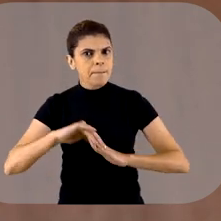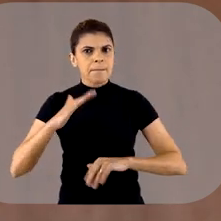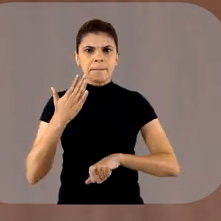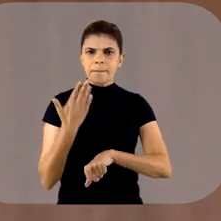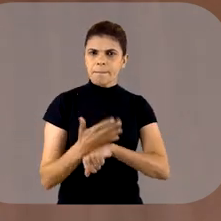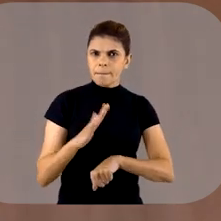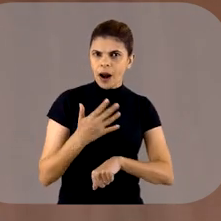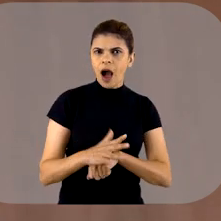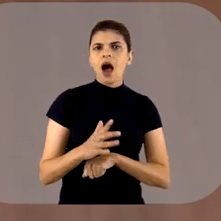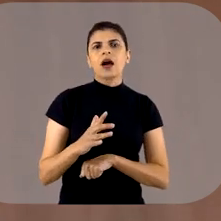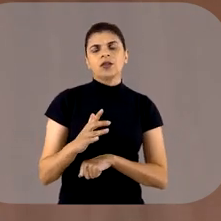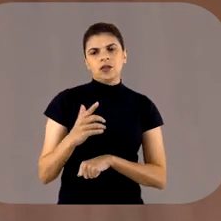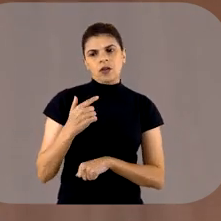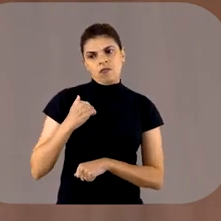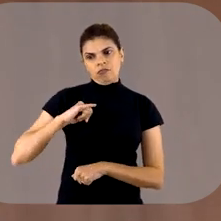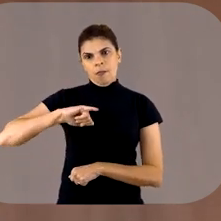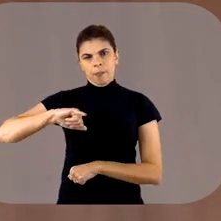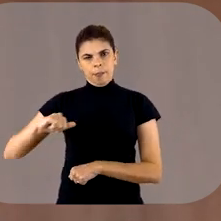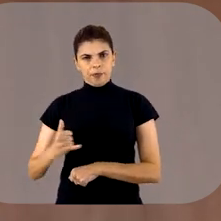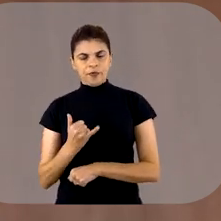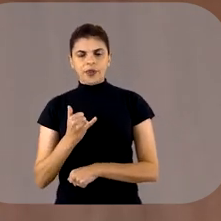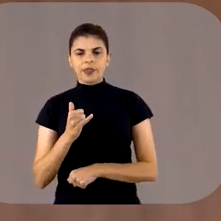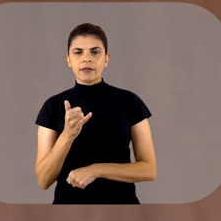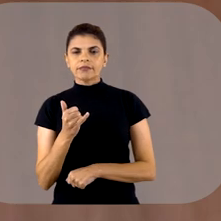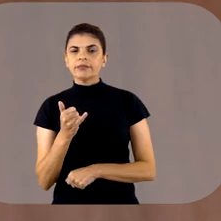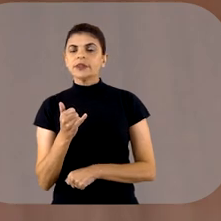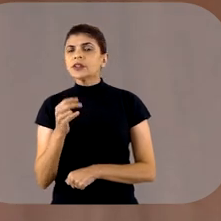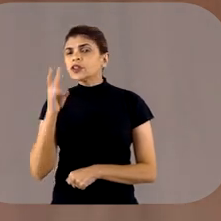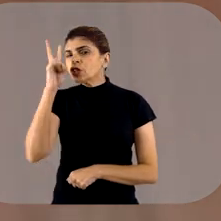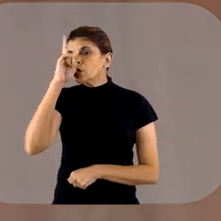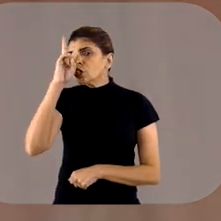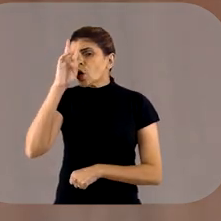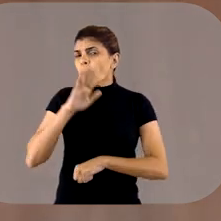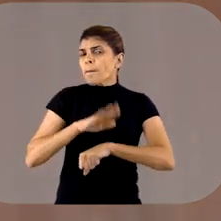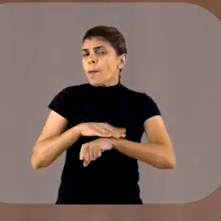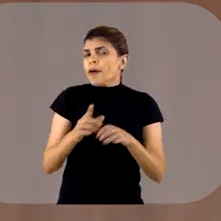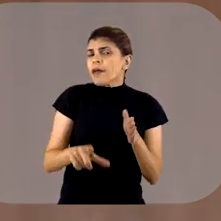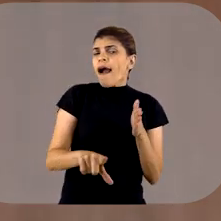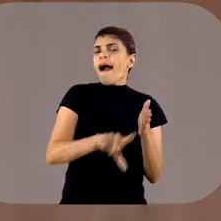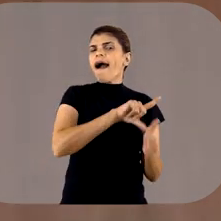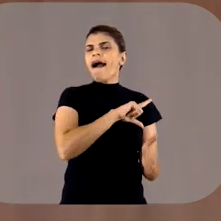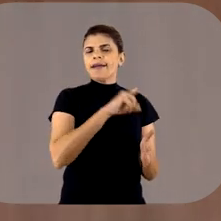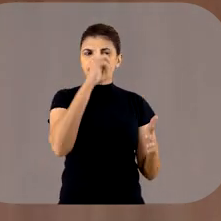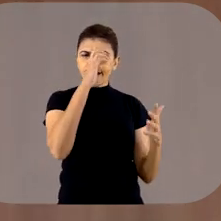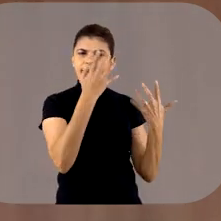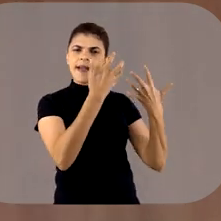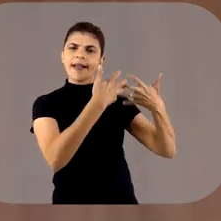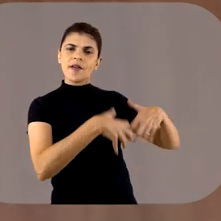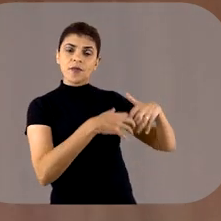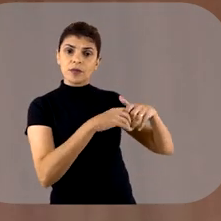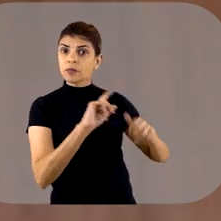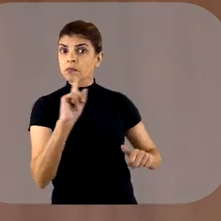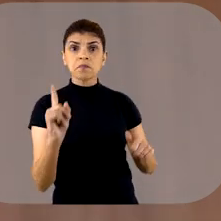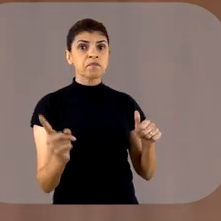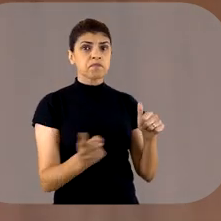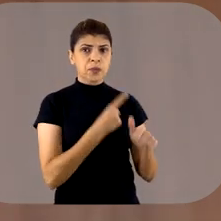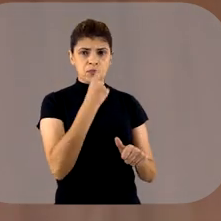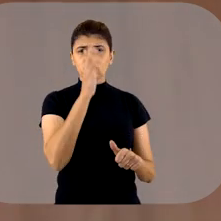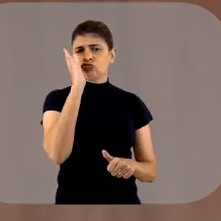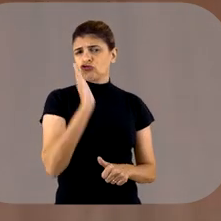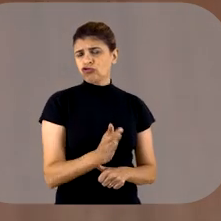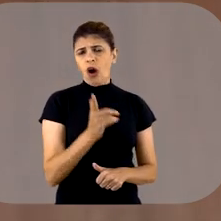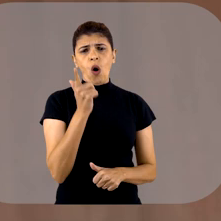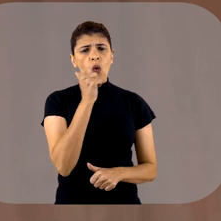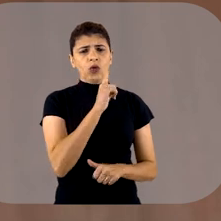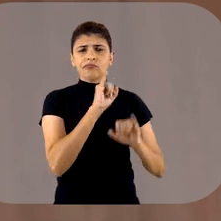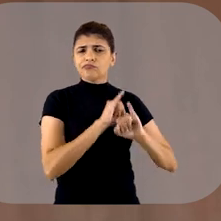né e privilegiando certos cenários eu falo um pouco de momento anterior né Ach que vale a pena eh chamar atenção que a primeira ruptura já